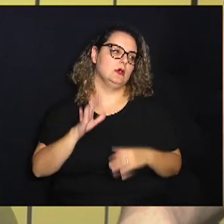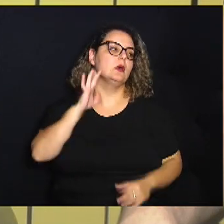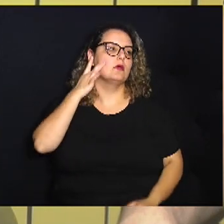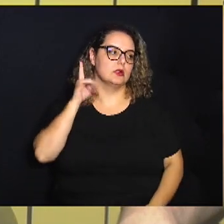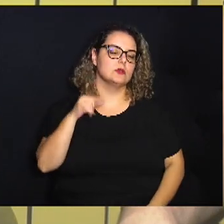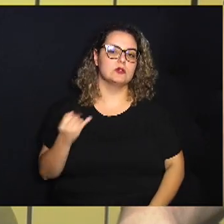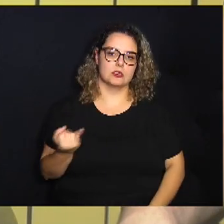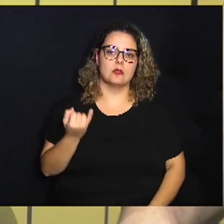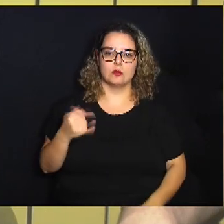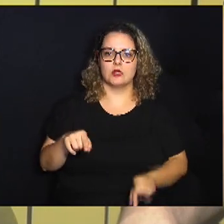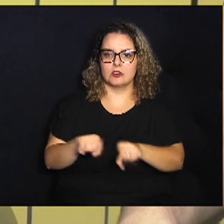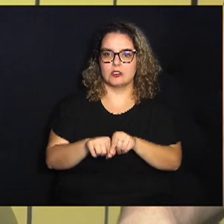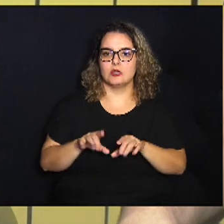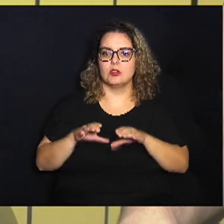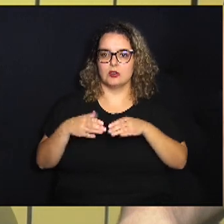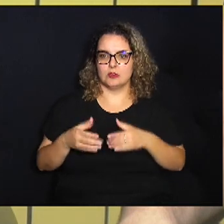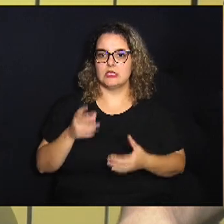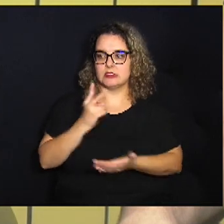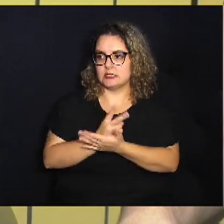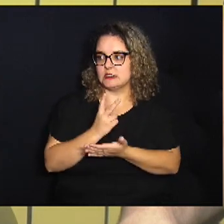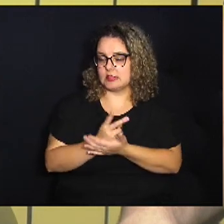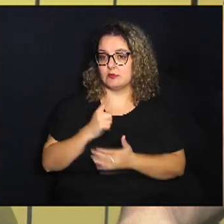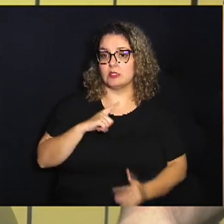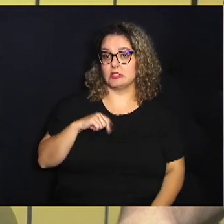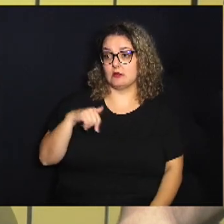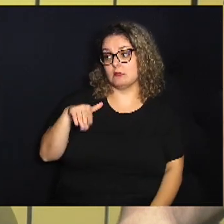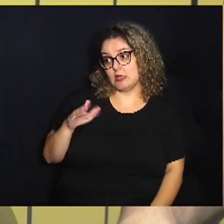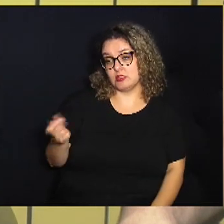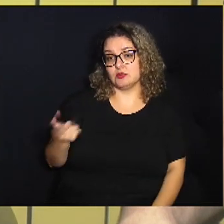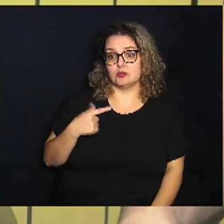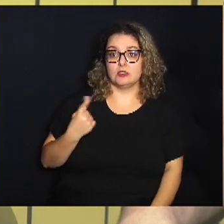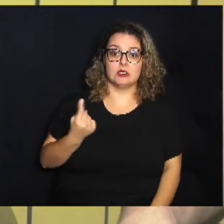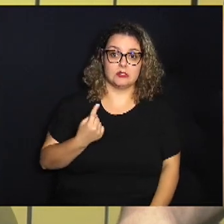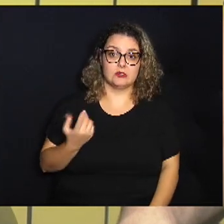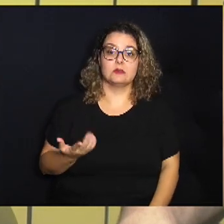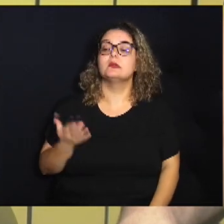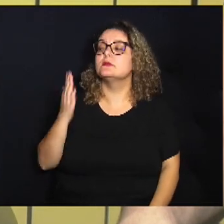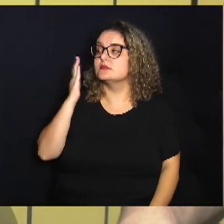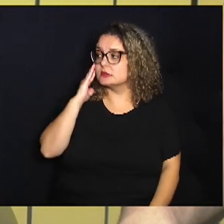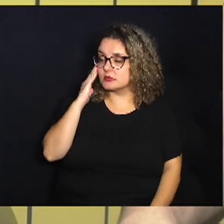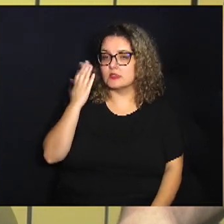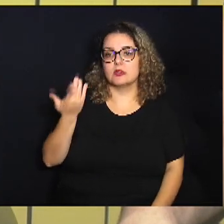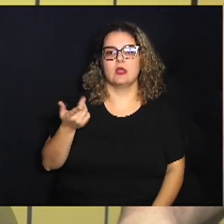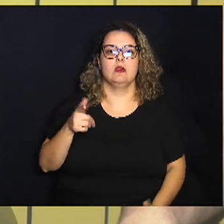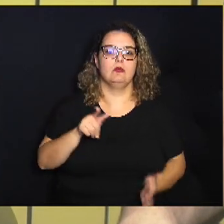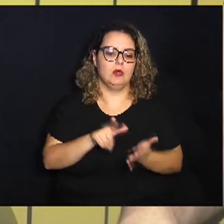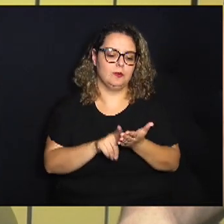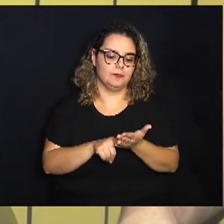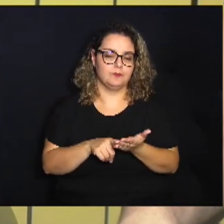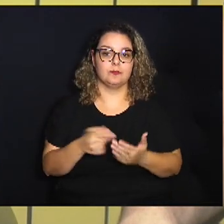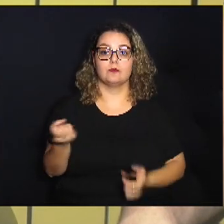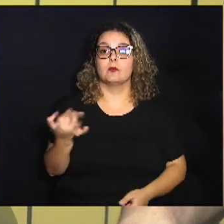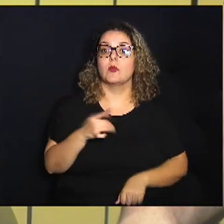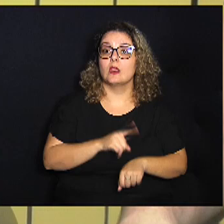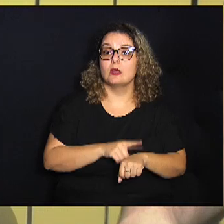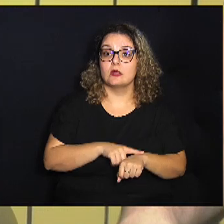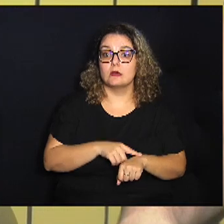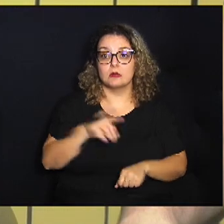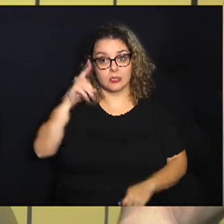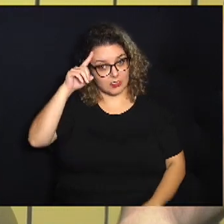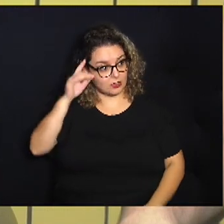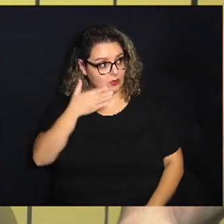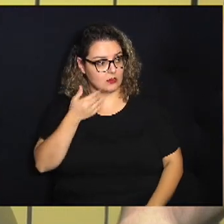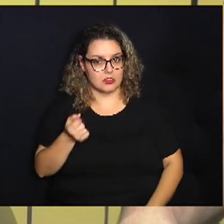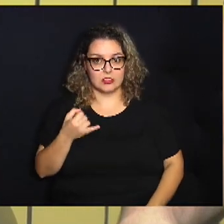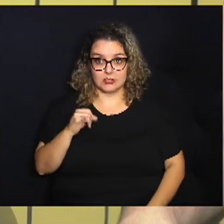importante isso. Em grupo você sempre vai tirar mais do que você faria sozinho. Tá. Então tá ali no papel, eu tenho que fazer tanto, mas aquele dia eu tô melhor. Se